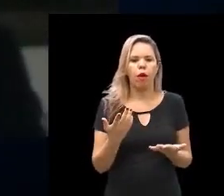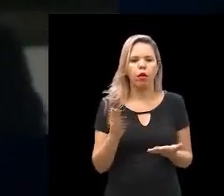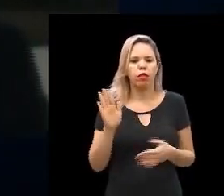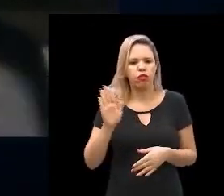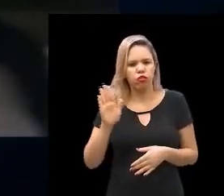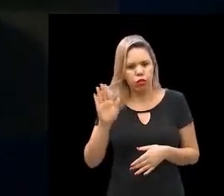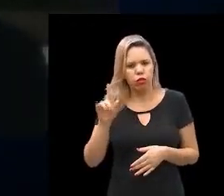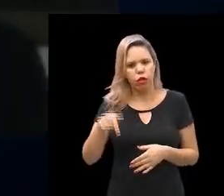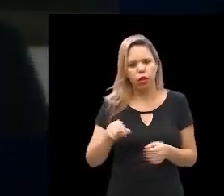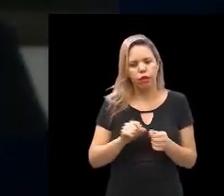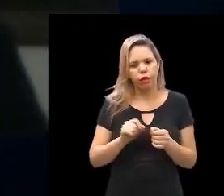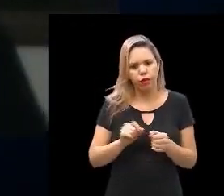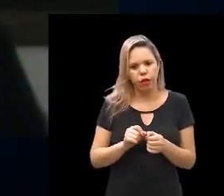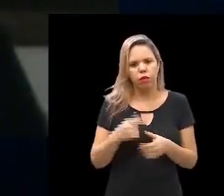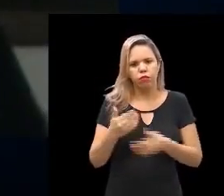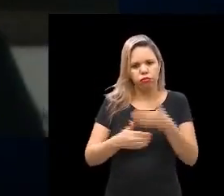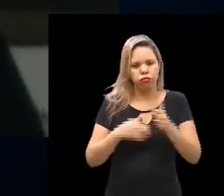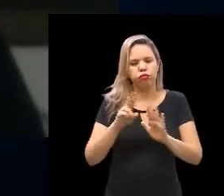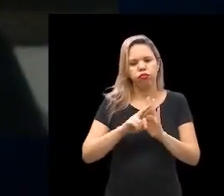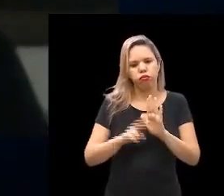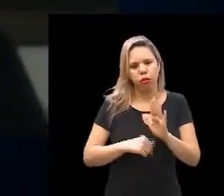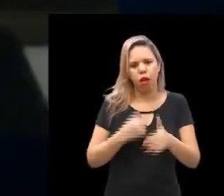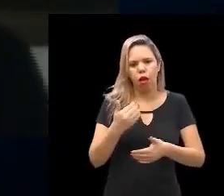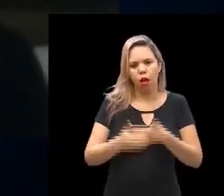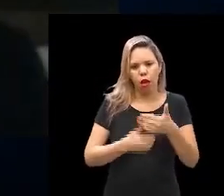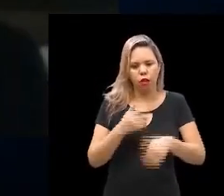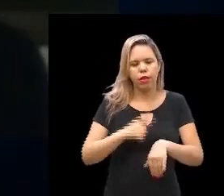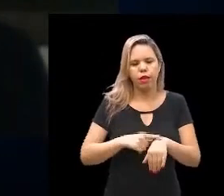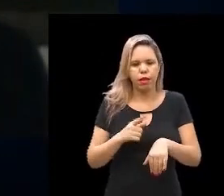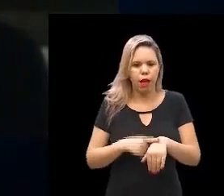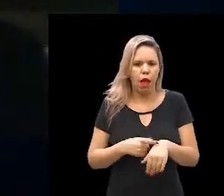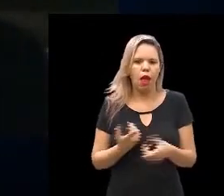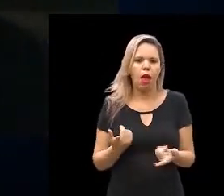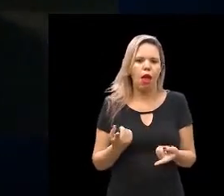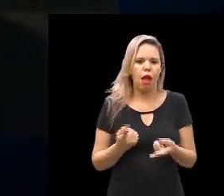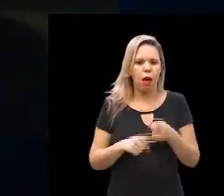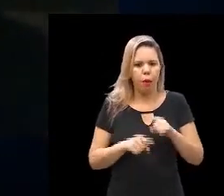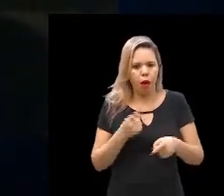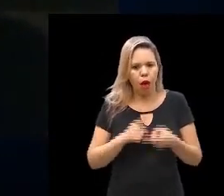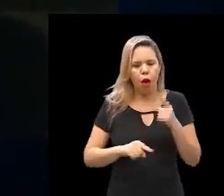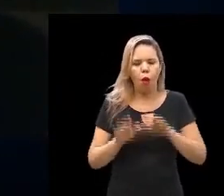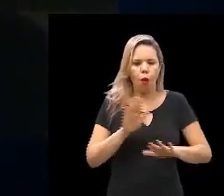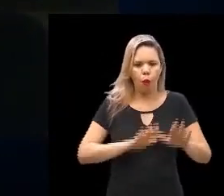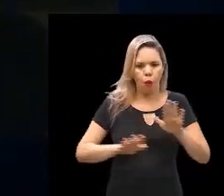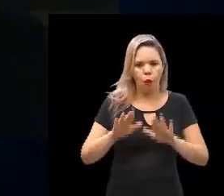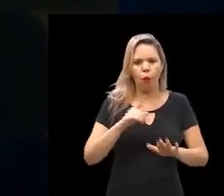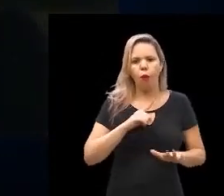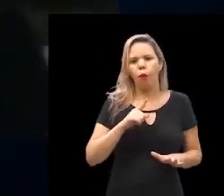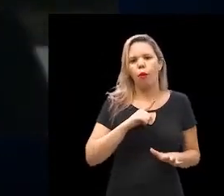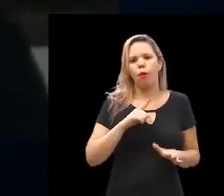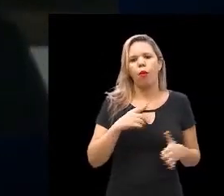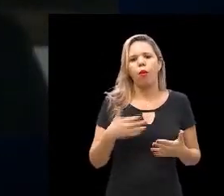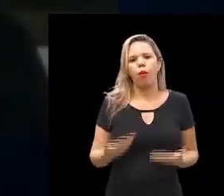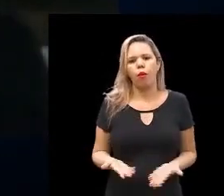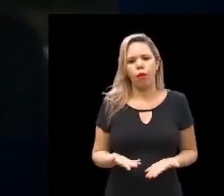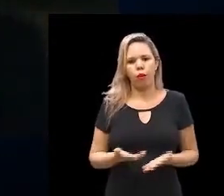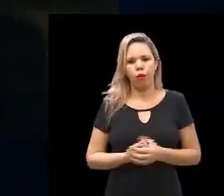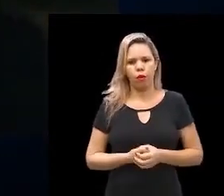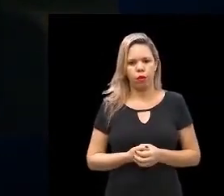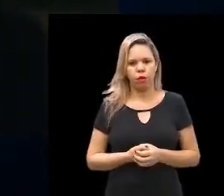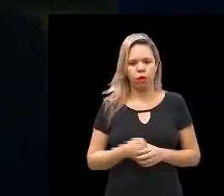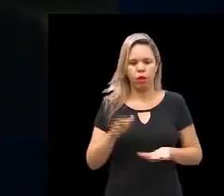é um procedimento que leva algum tempo e há alguns cuidados a serem tomados,